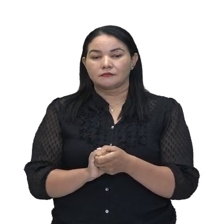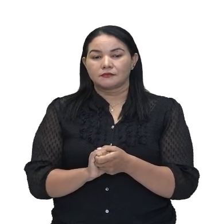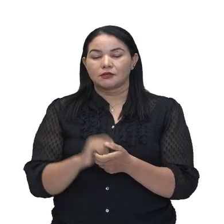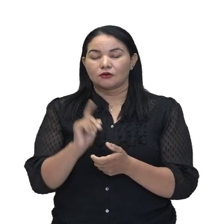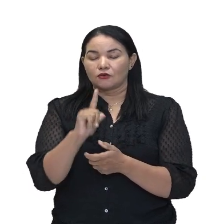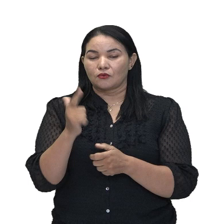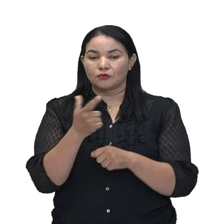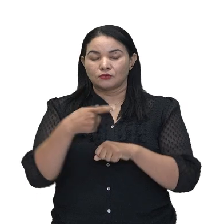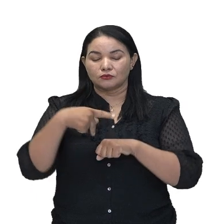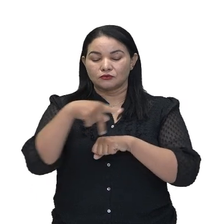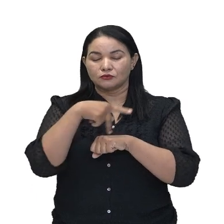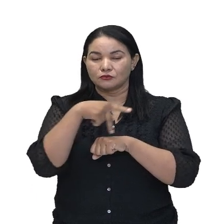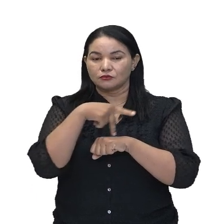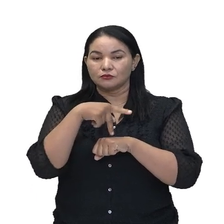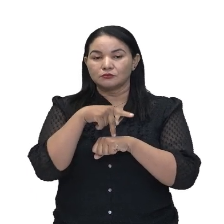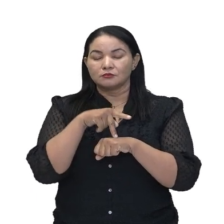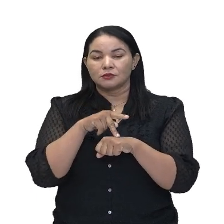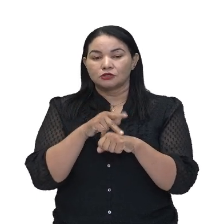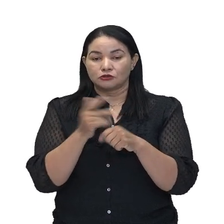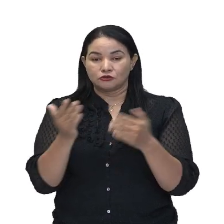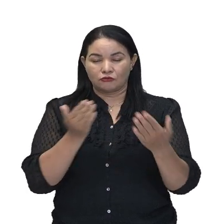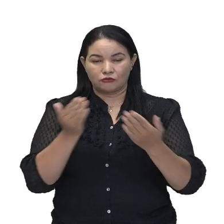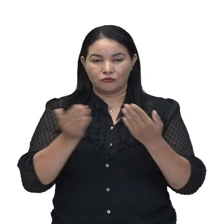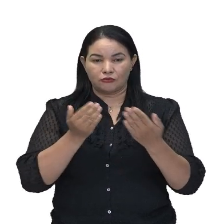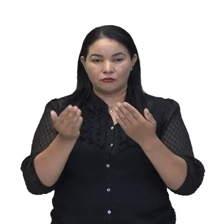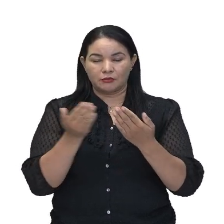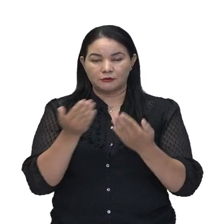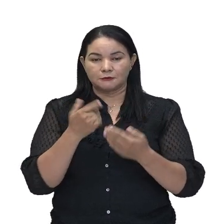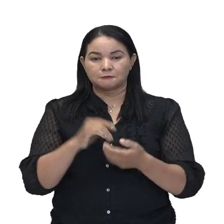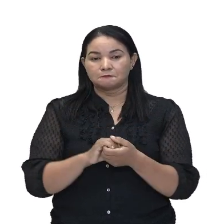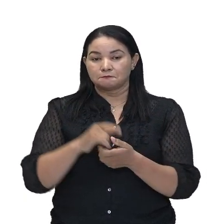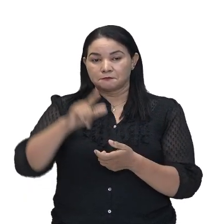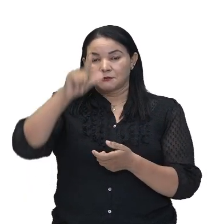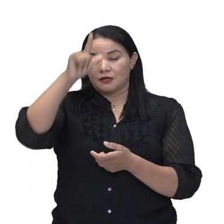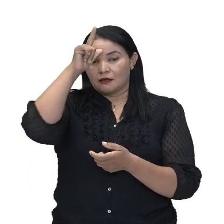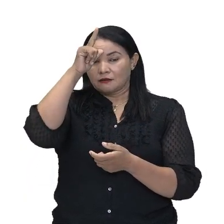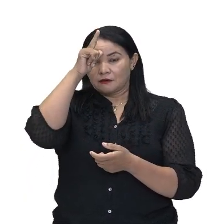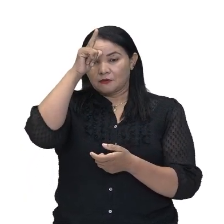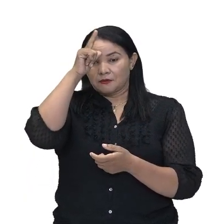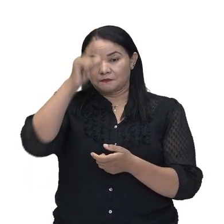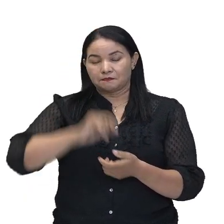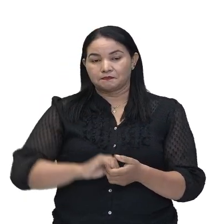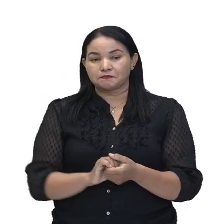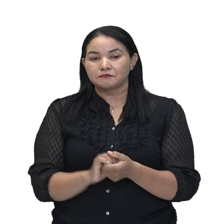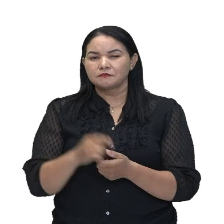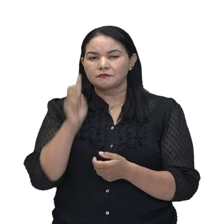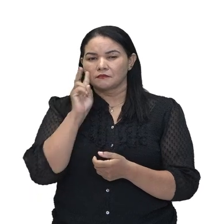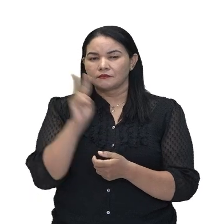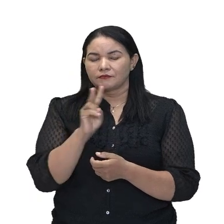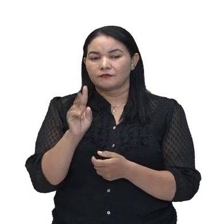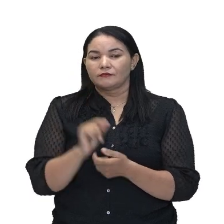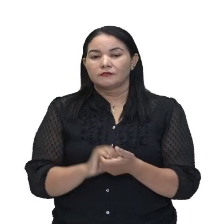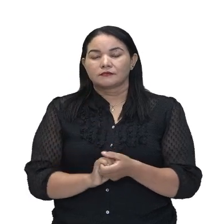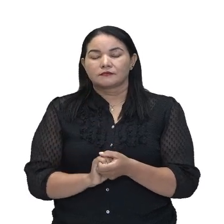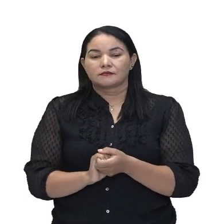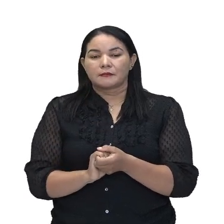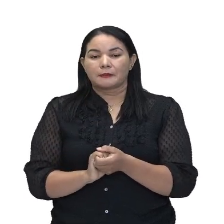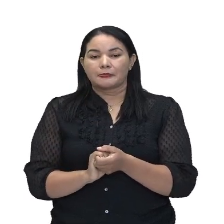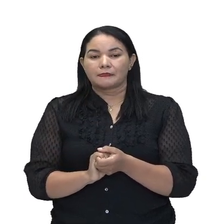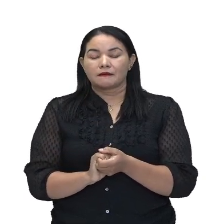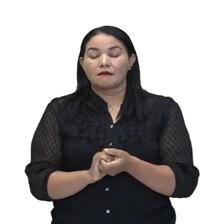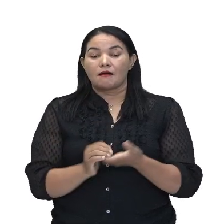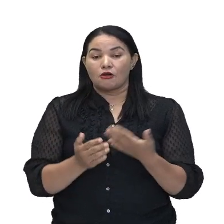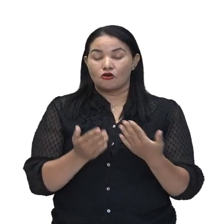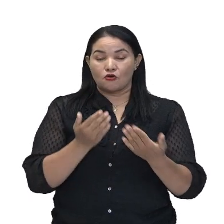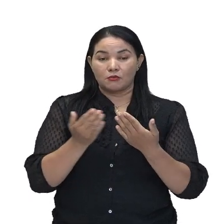aí, por exemplo, da Alemanha, tá certo? Então, olha só, vamos ver aí em relação à Alemanha,